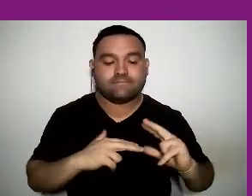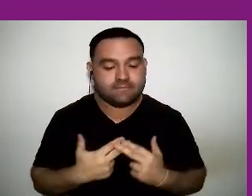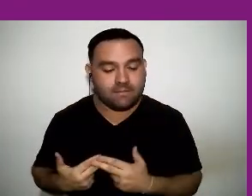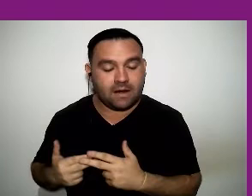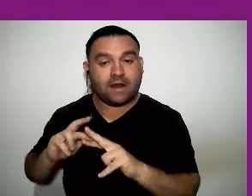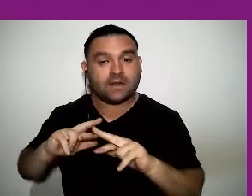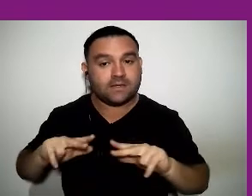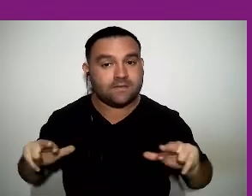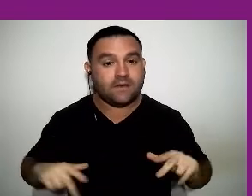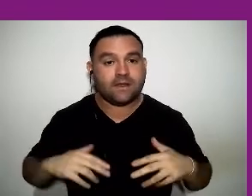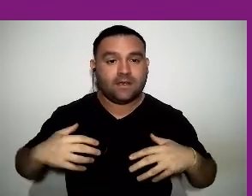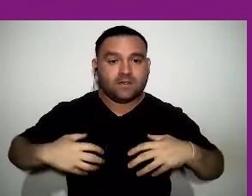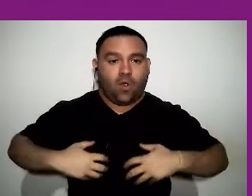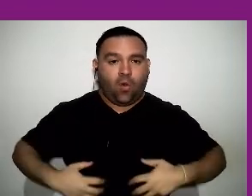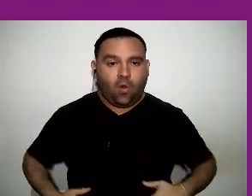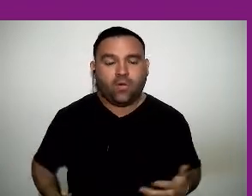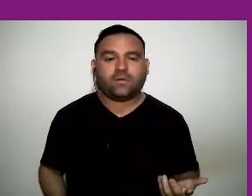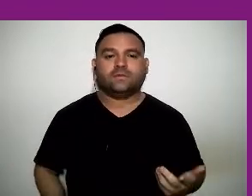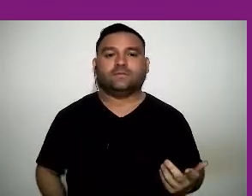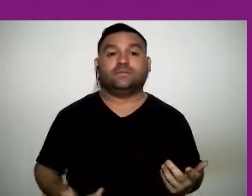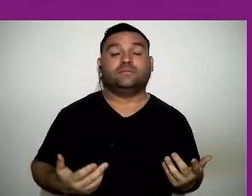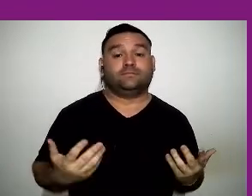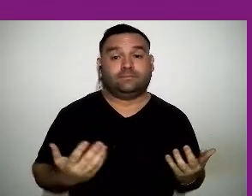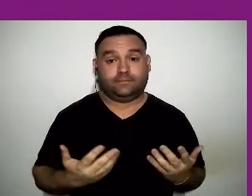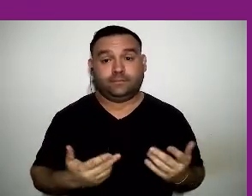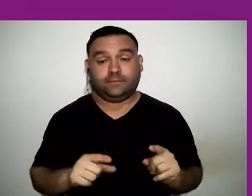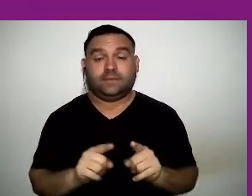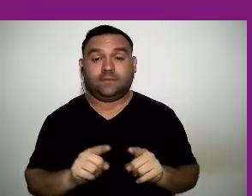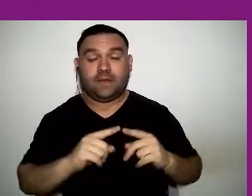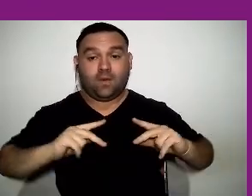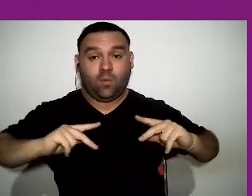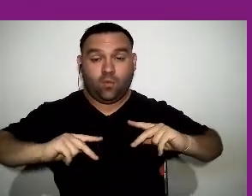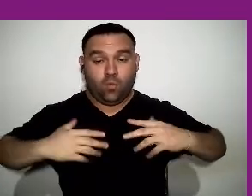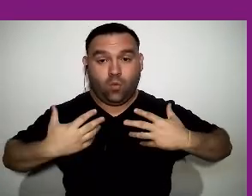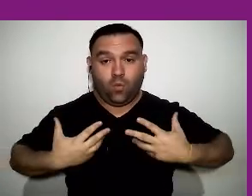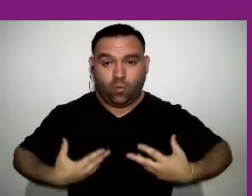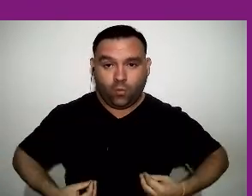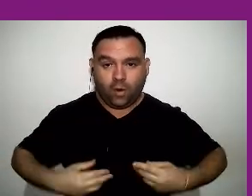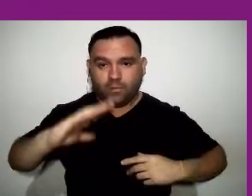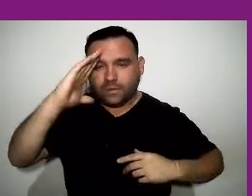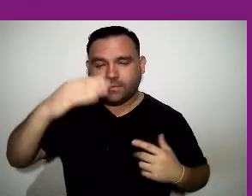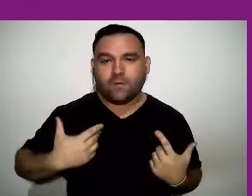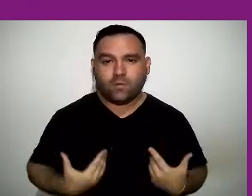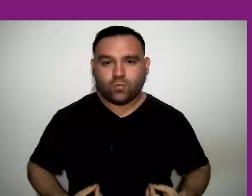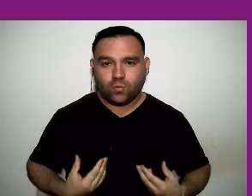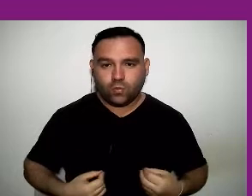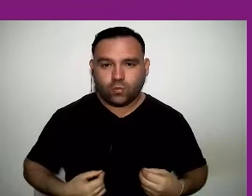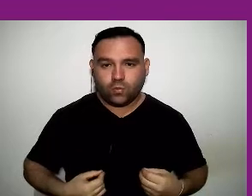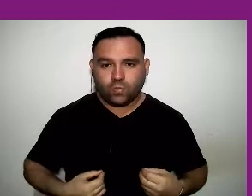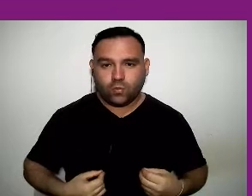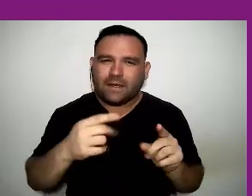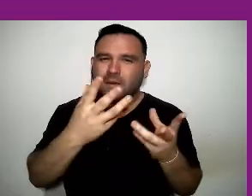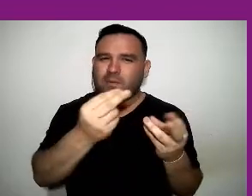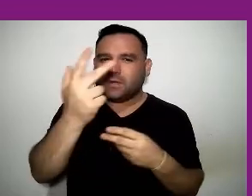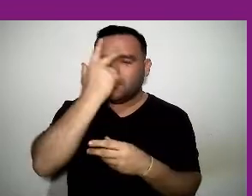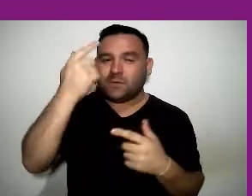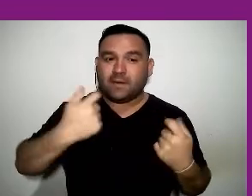desses diferentes órgãos. E no caso do pulmão, em que muitos pacientes precisaram